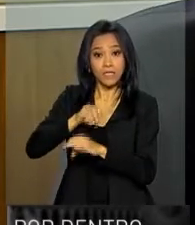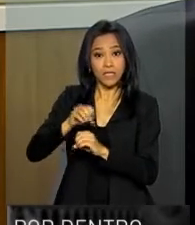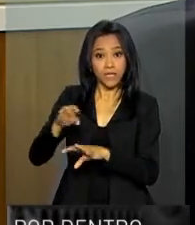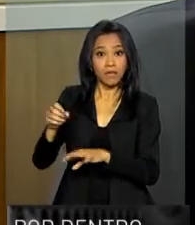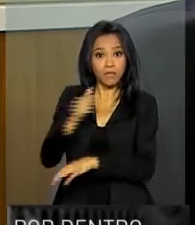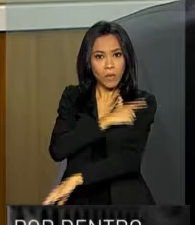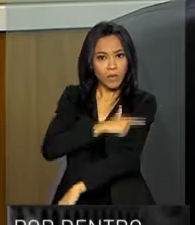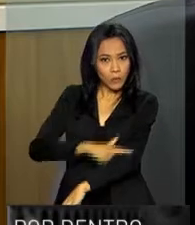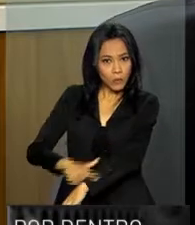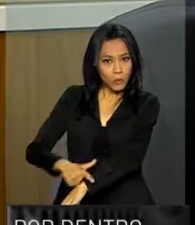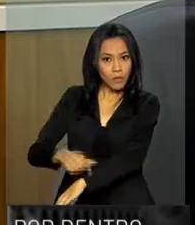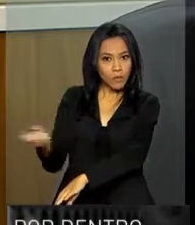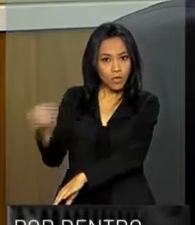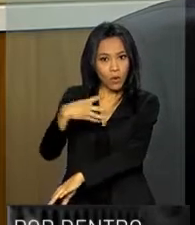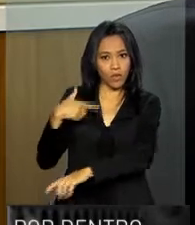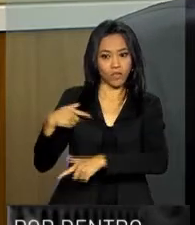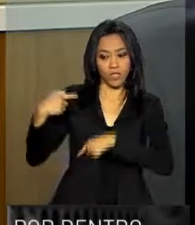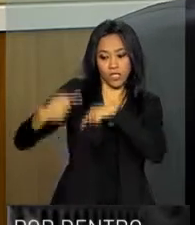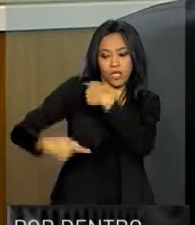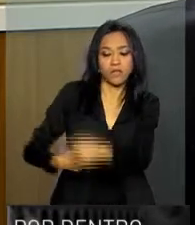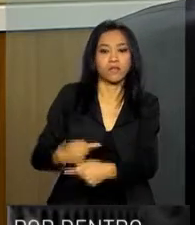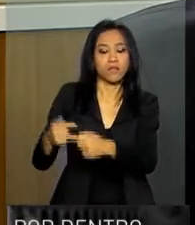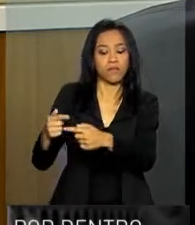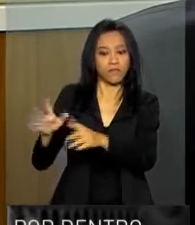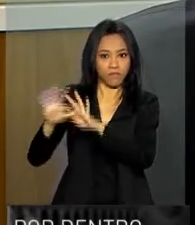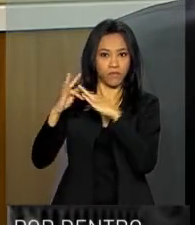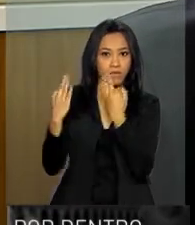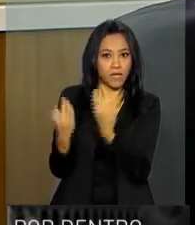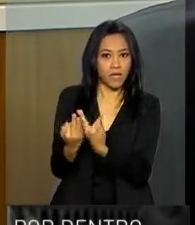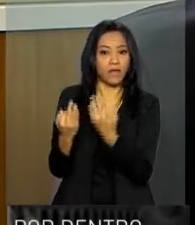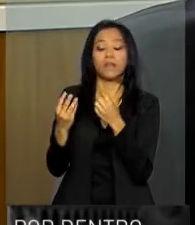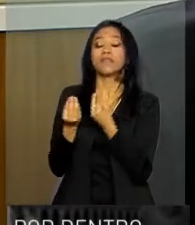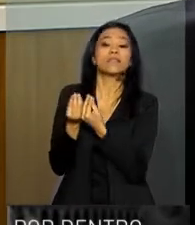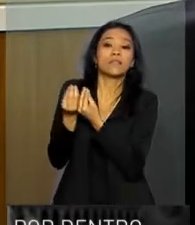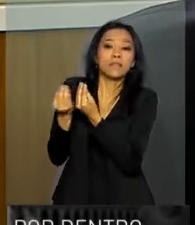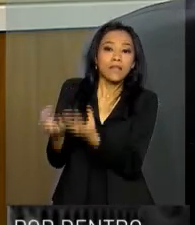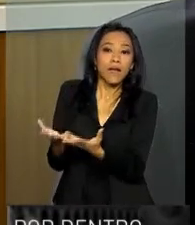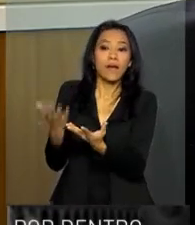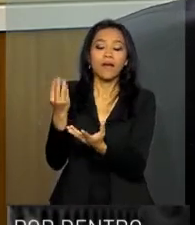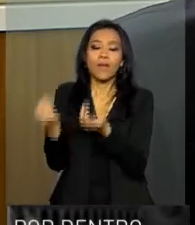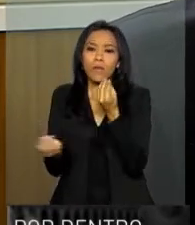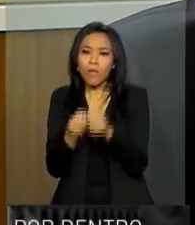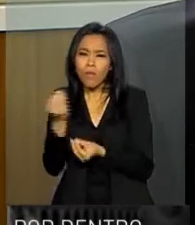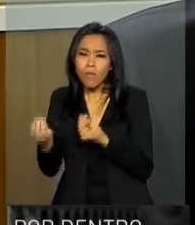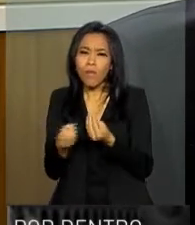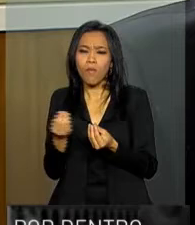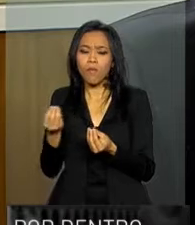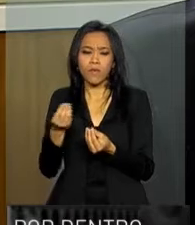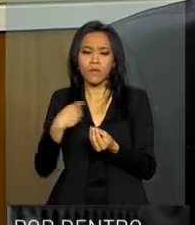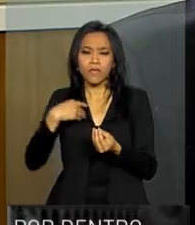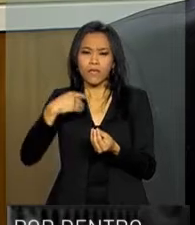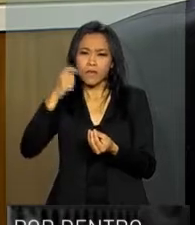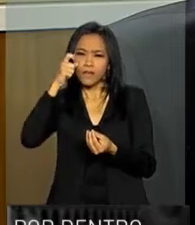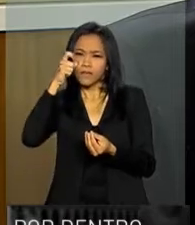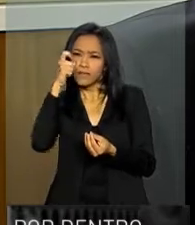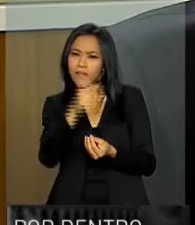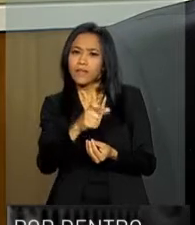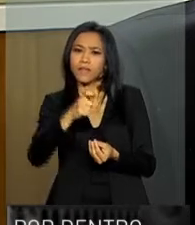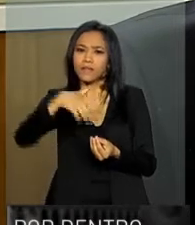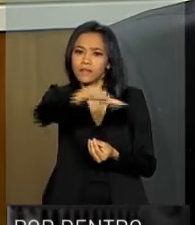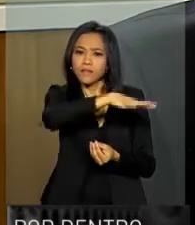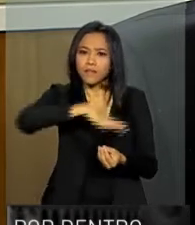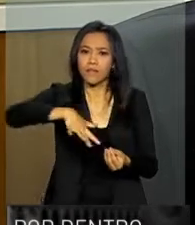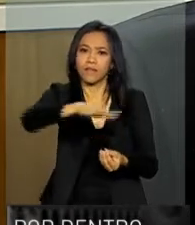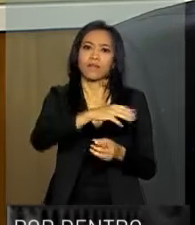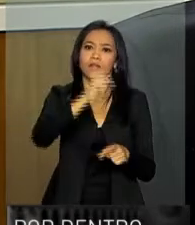natureza cria a condição de bases científicas de operação de interesse brasileiro nacional sobretudo por